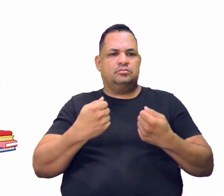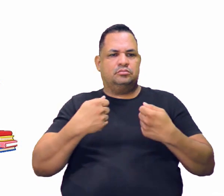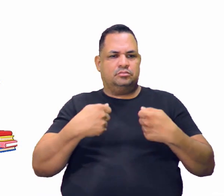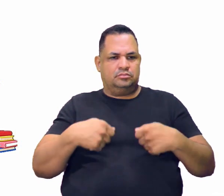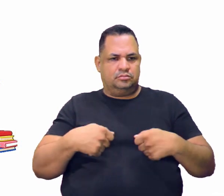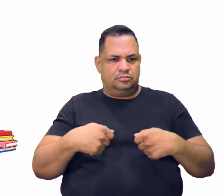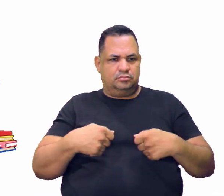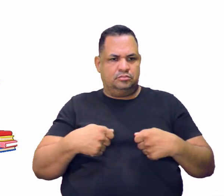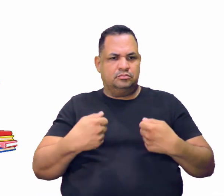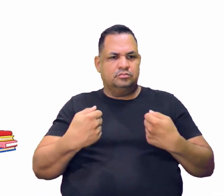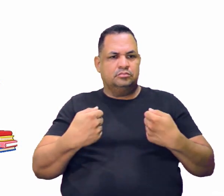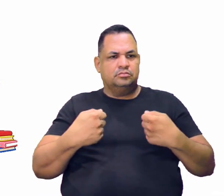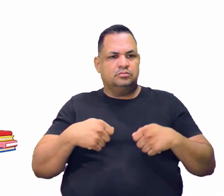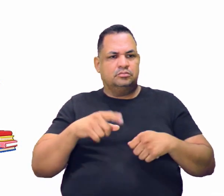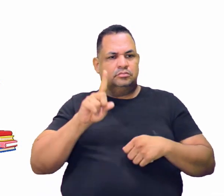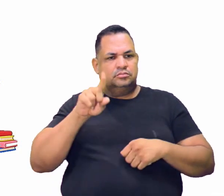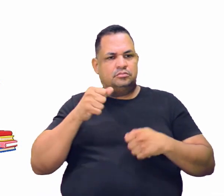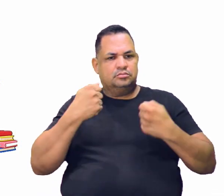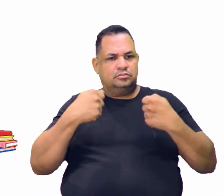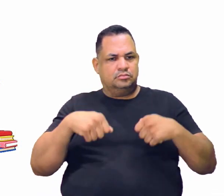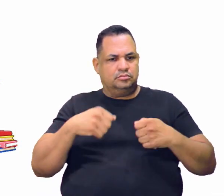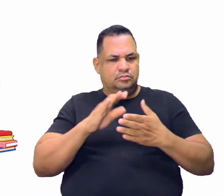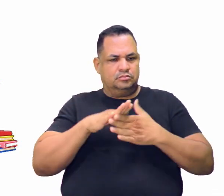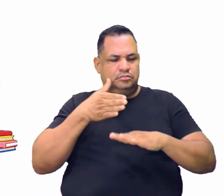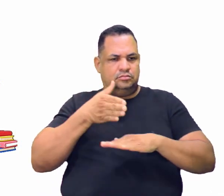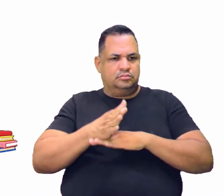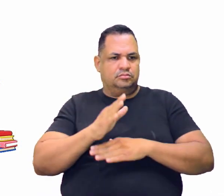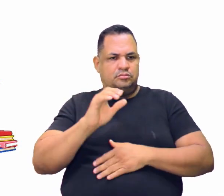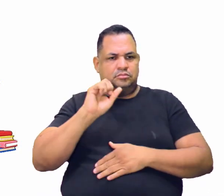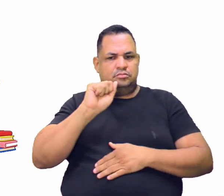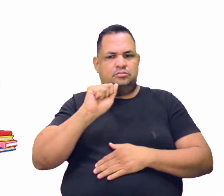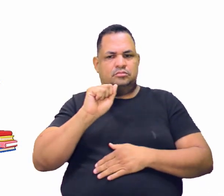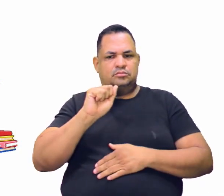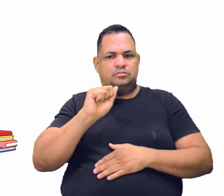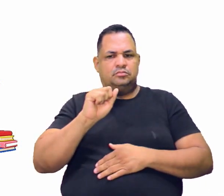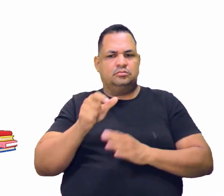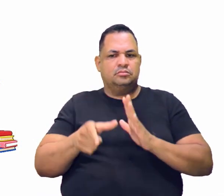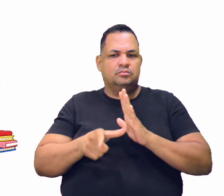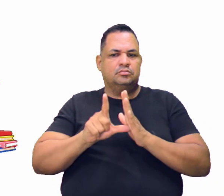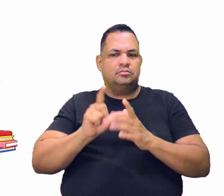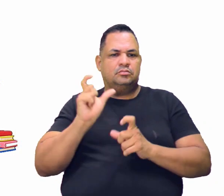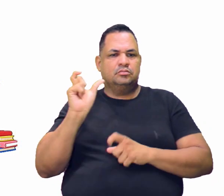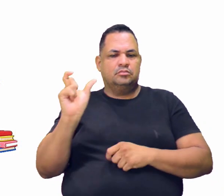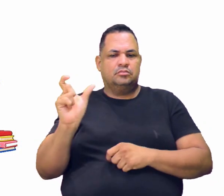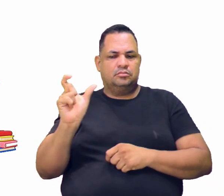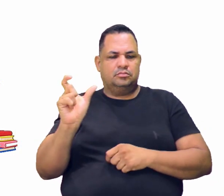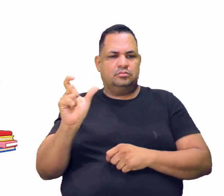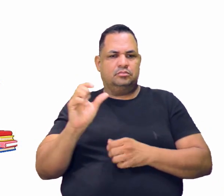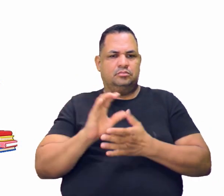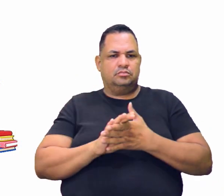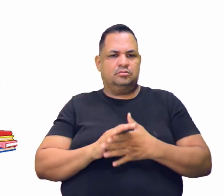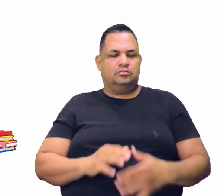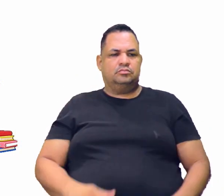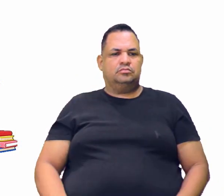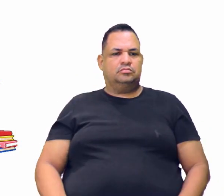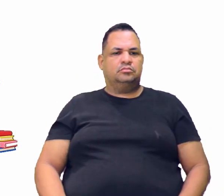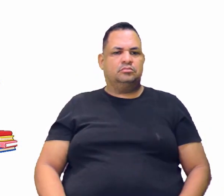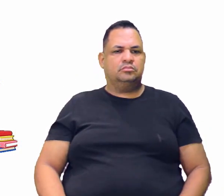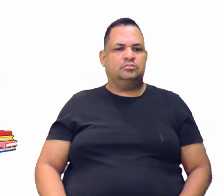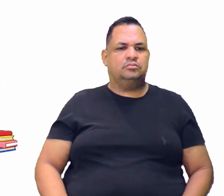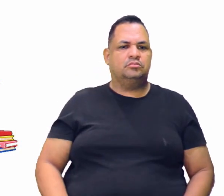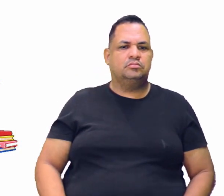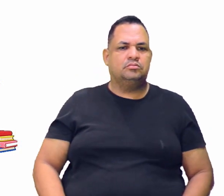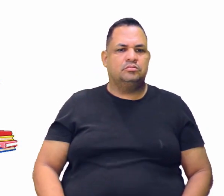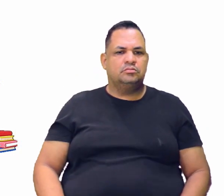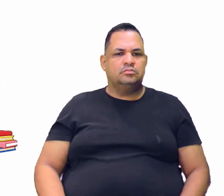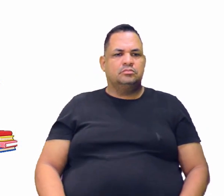A, assim, porque tem um determinante antes do nome, tá? Se não tivesse determinante